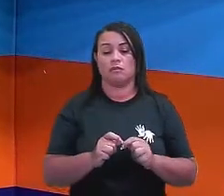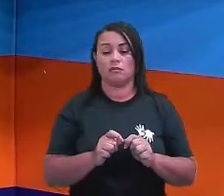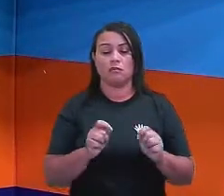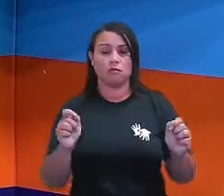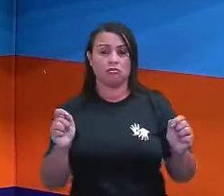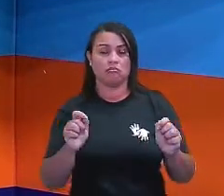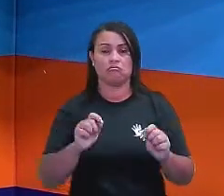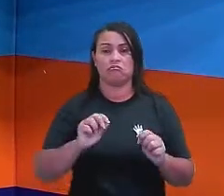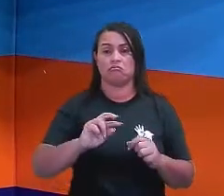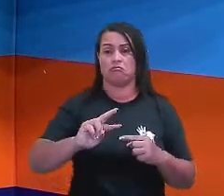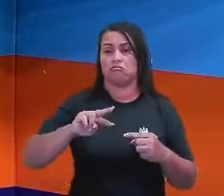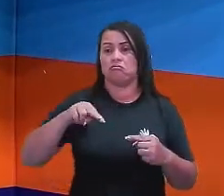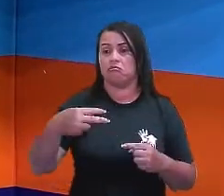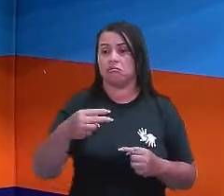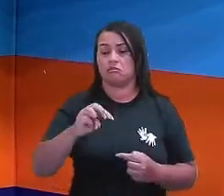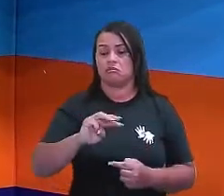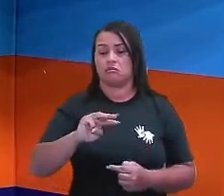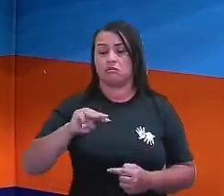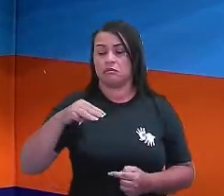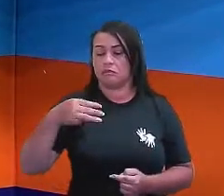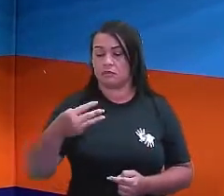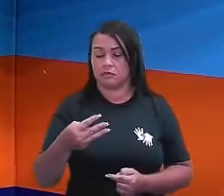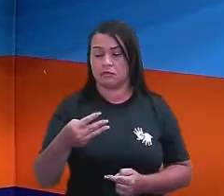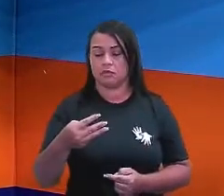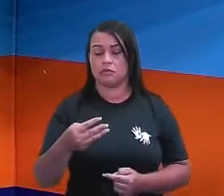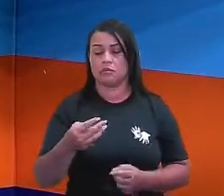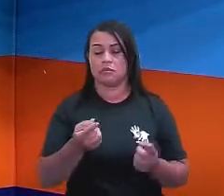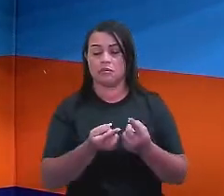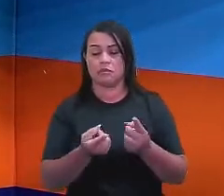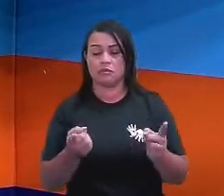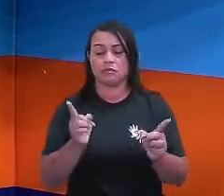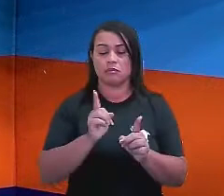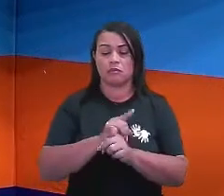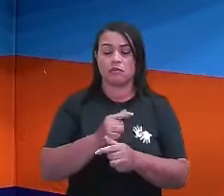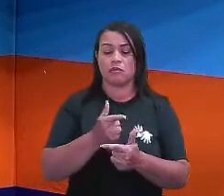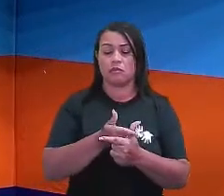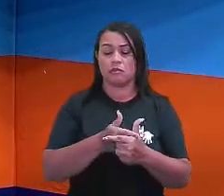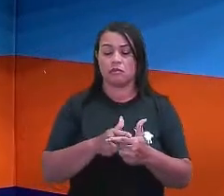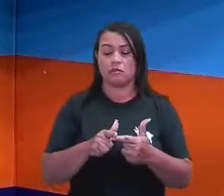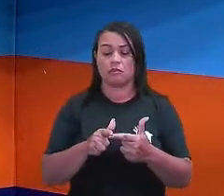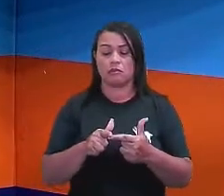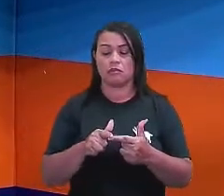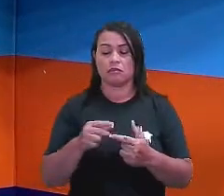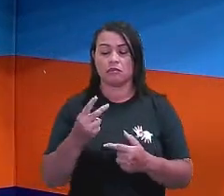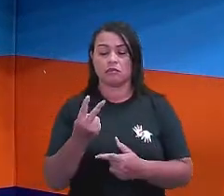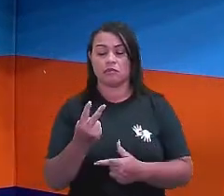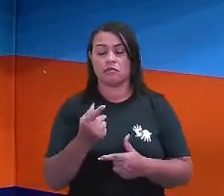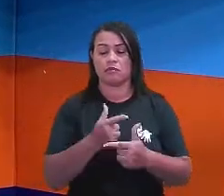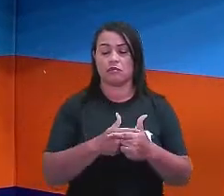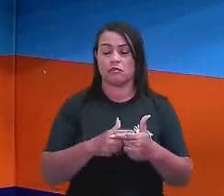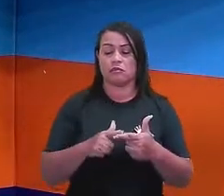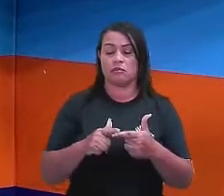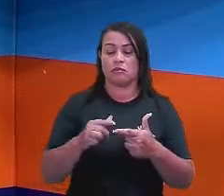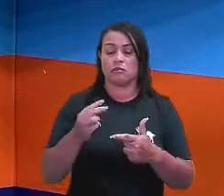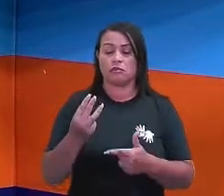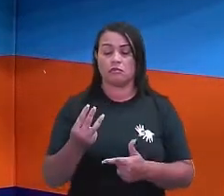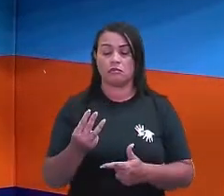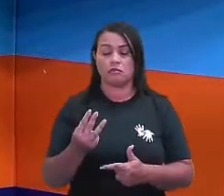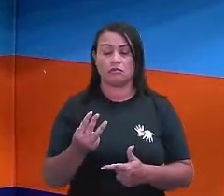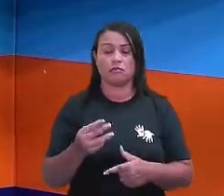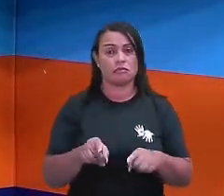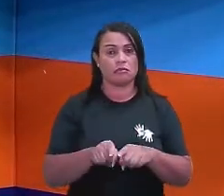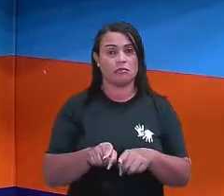duplico, triplico ou faço o inverso, né? Divido por 2 ou divido por 3. Então,